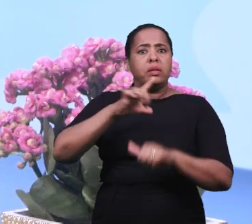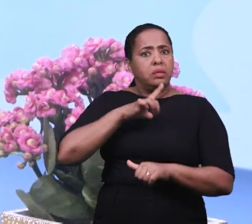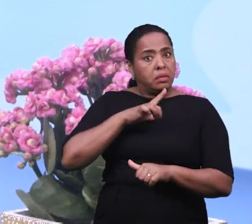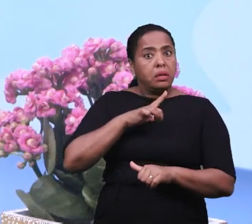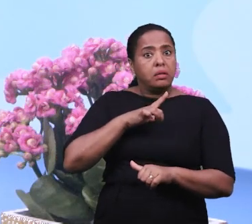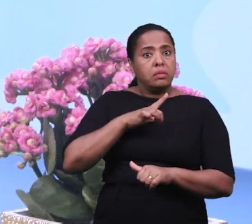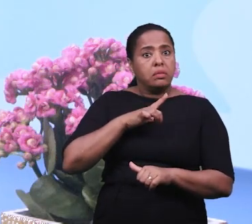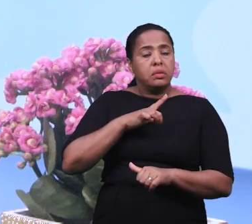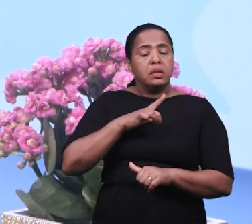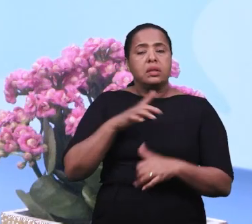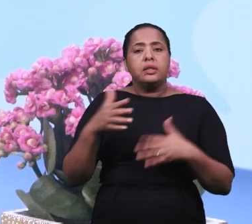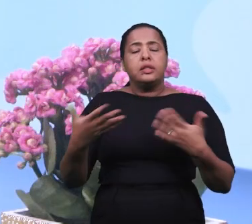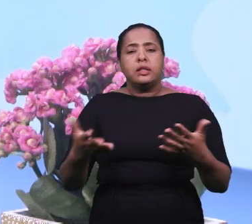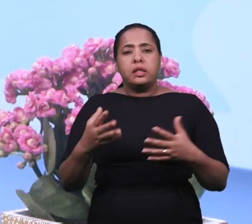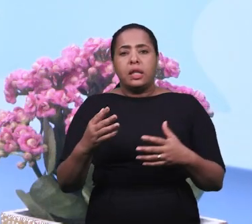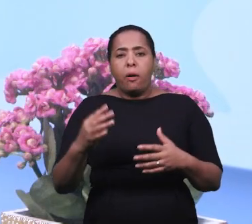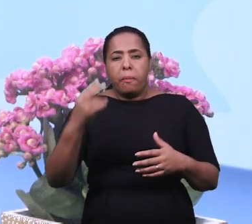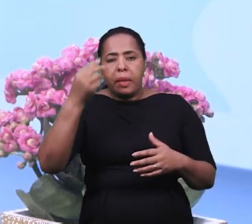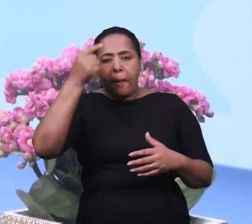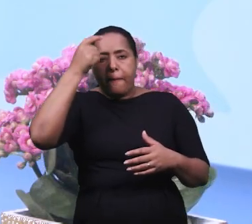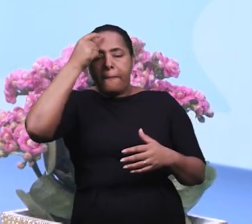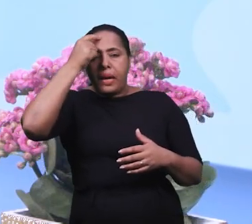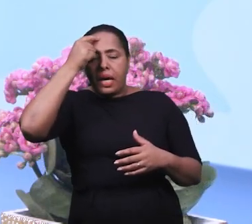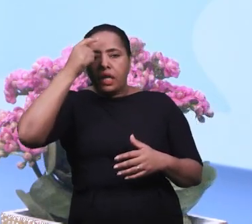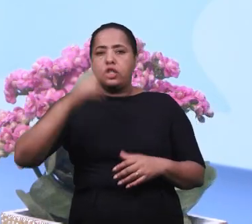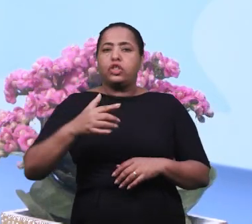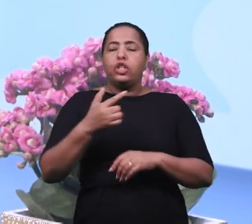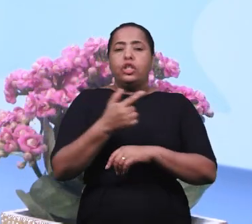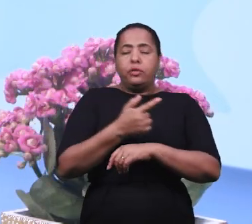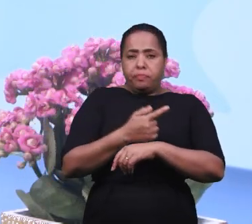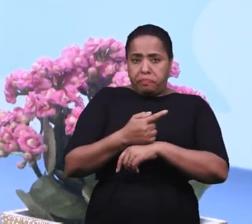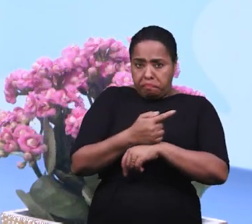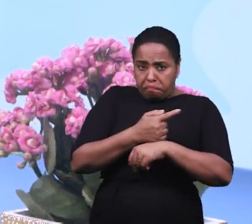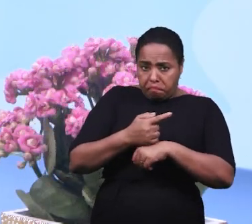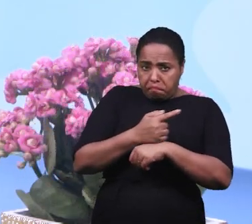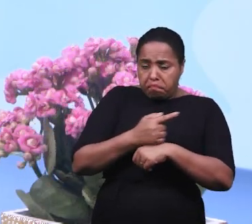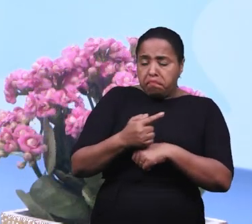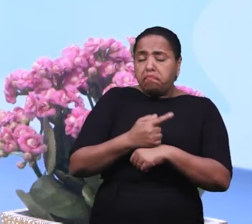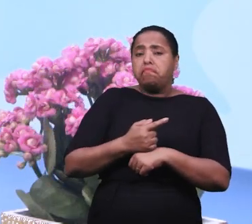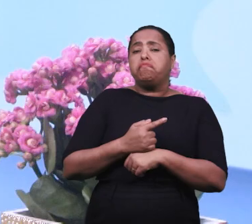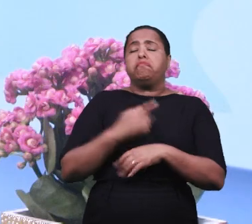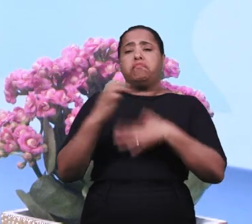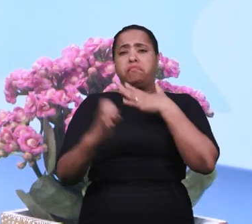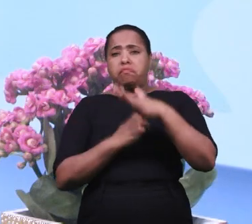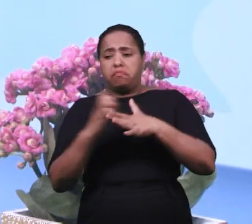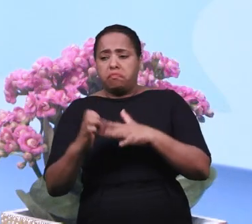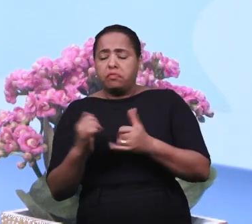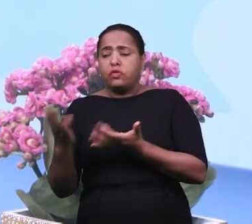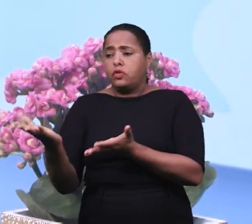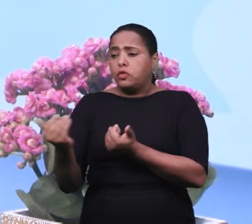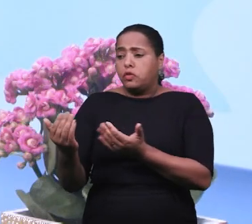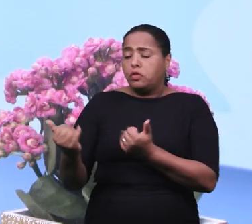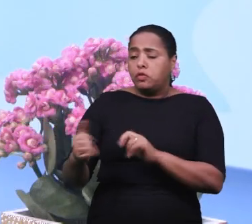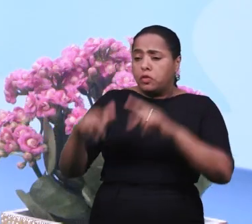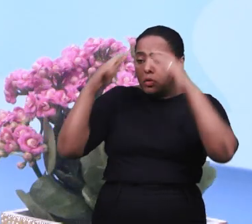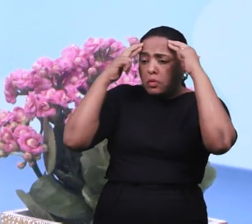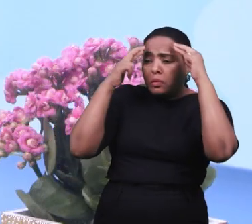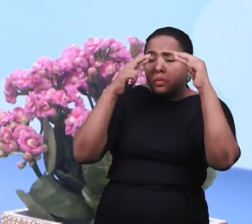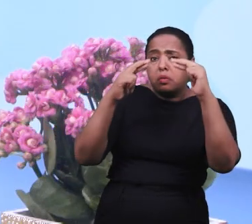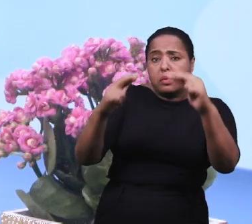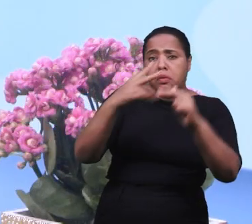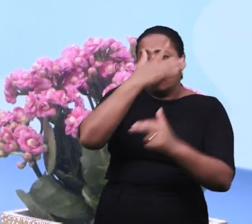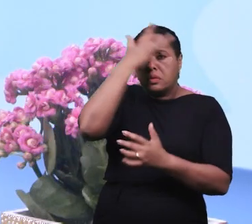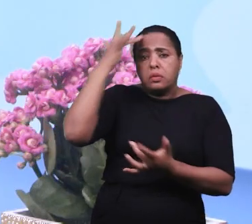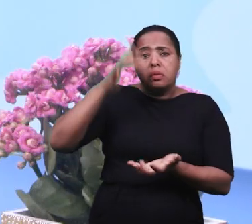Colocar na mentalidade dos gestores das empresas, dos jovens, o respeito com